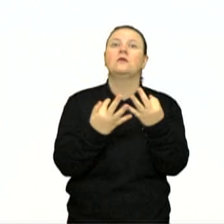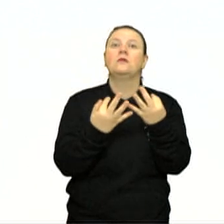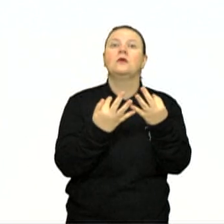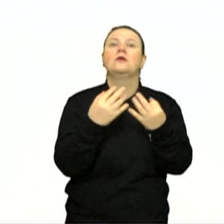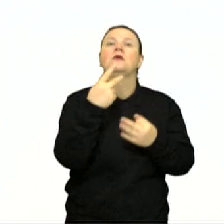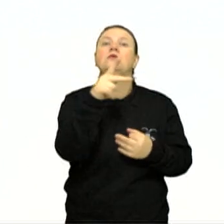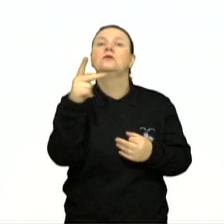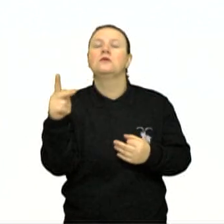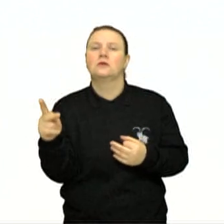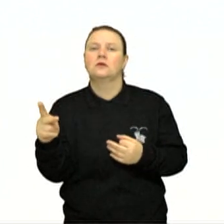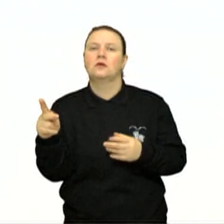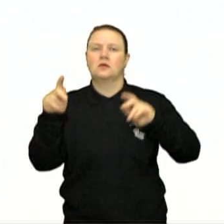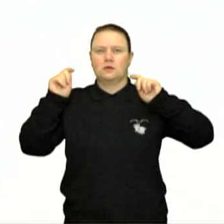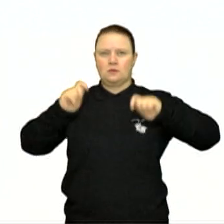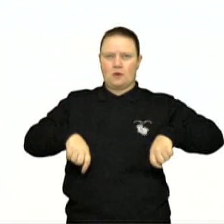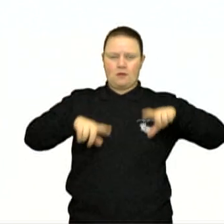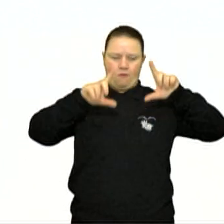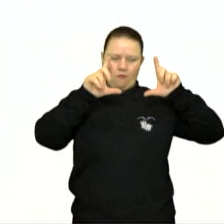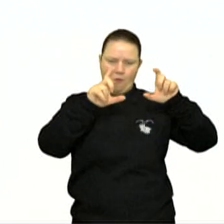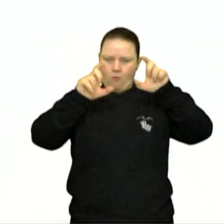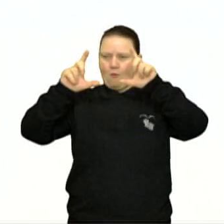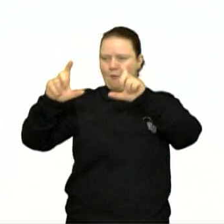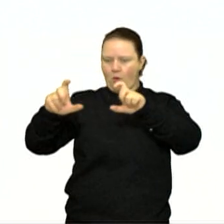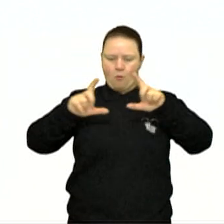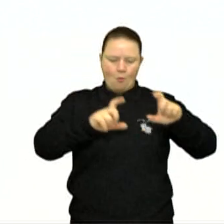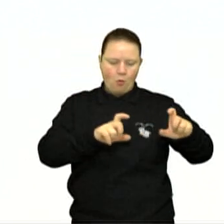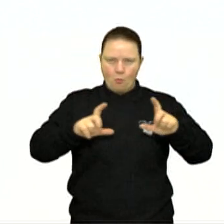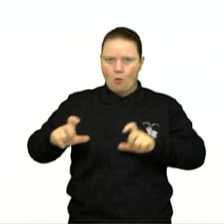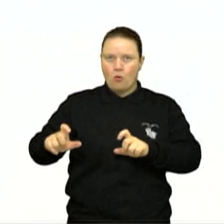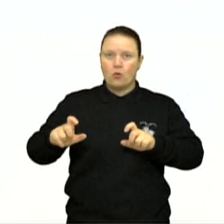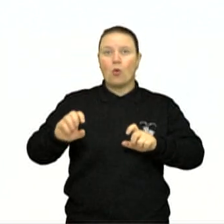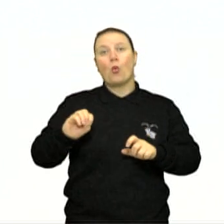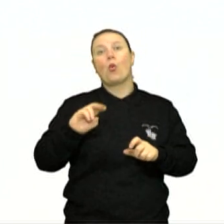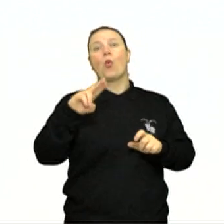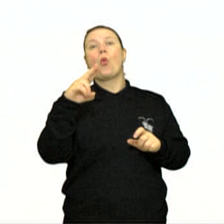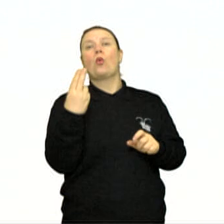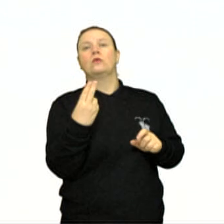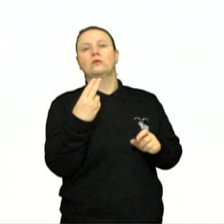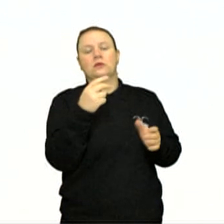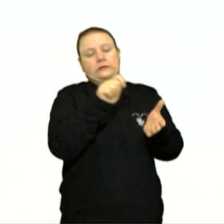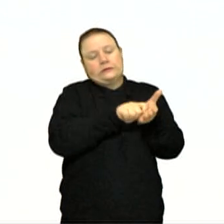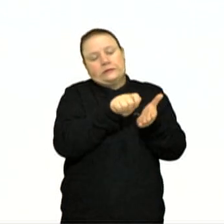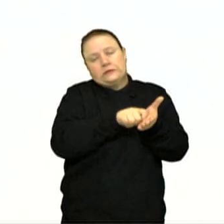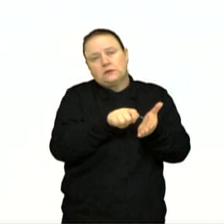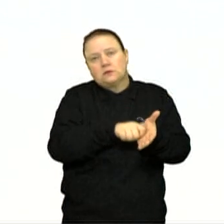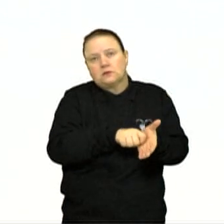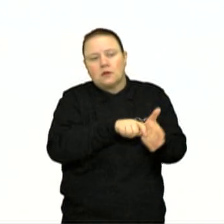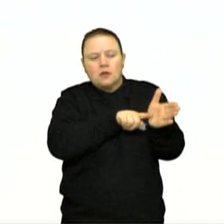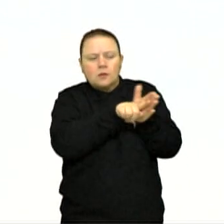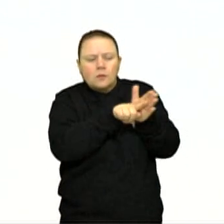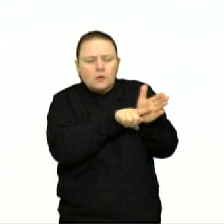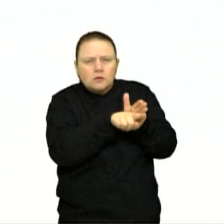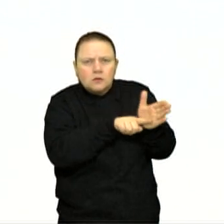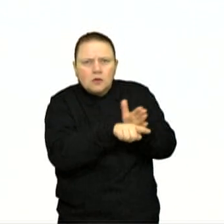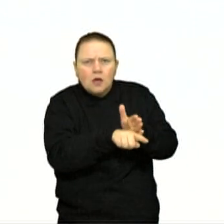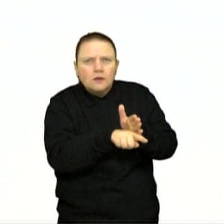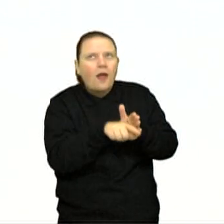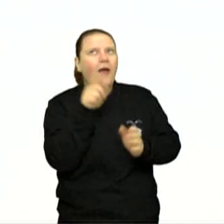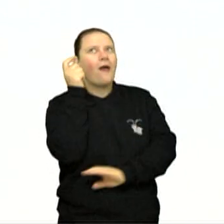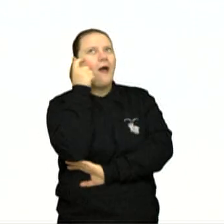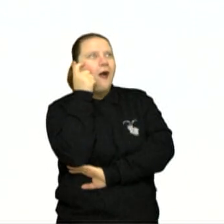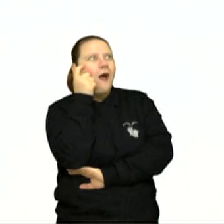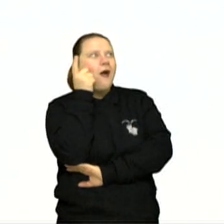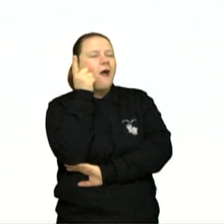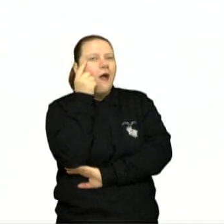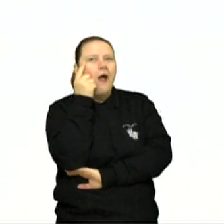pode fotografá-los ou fazer anotações. Então, aí é uma pesquisa na memória familiar aí, né? O que vocês